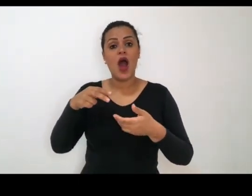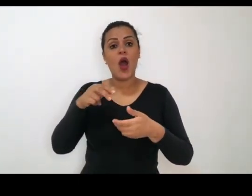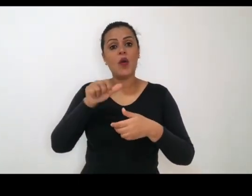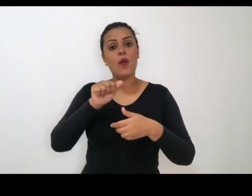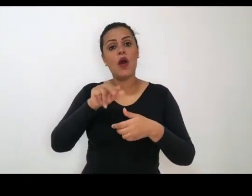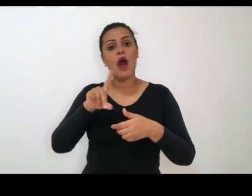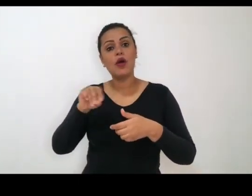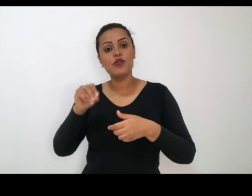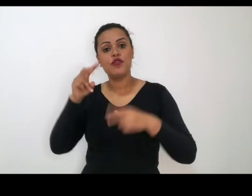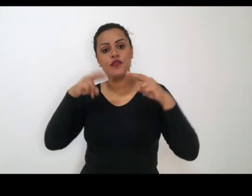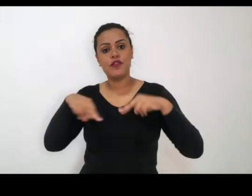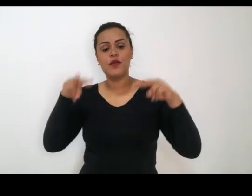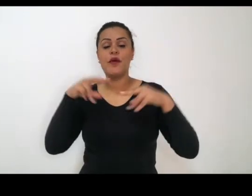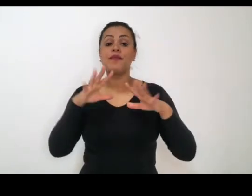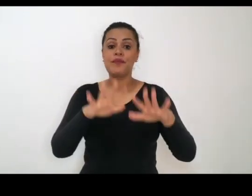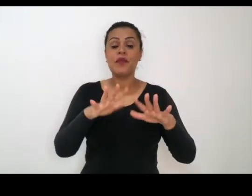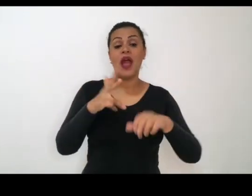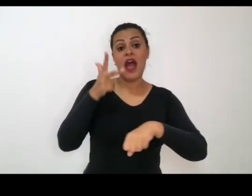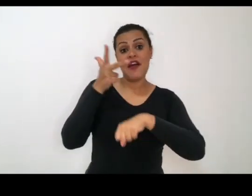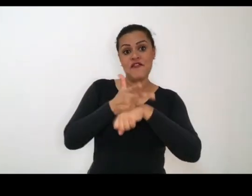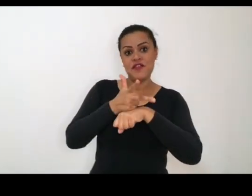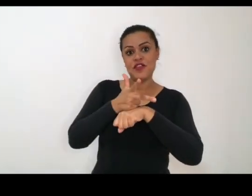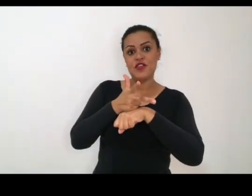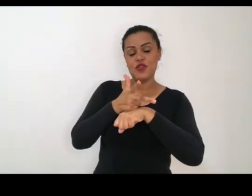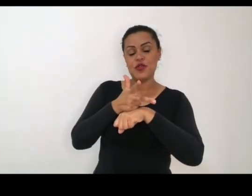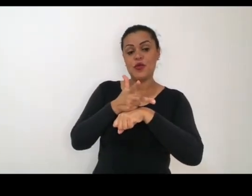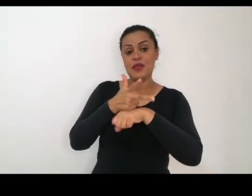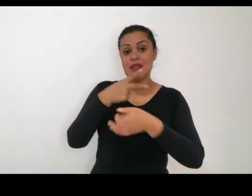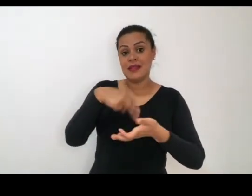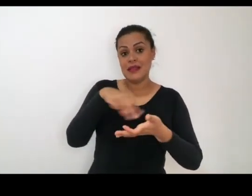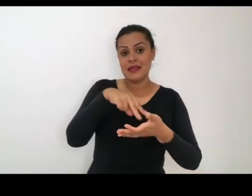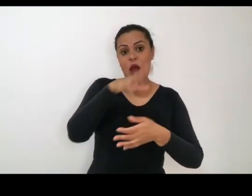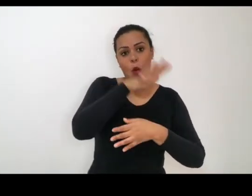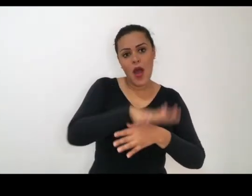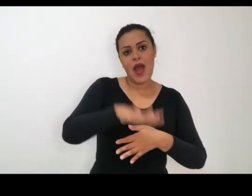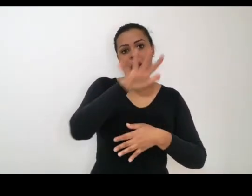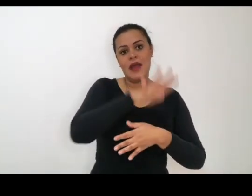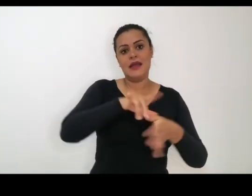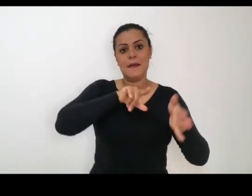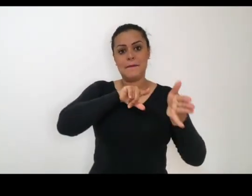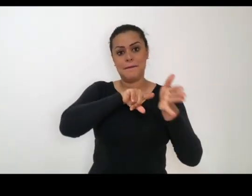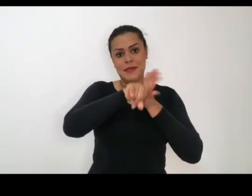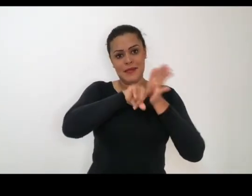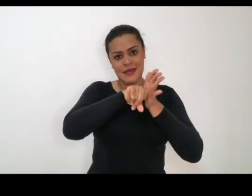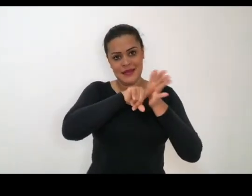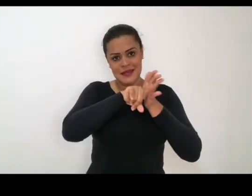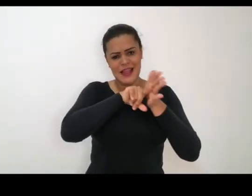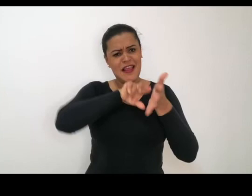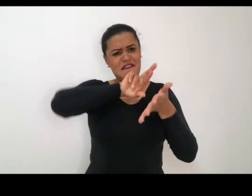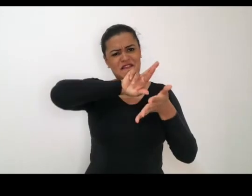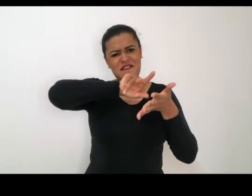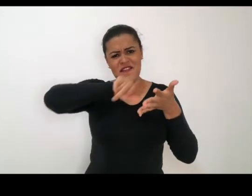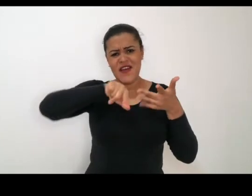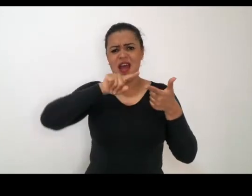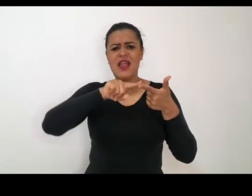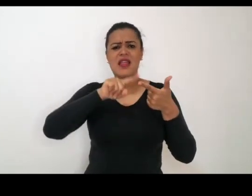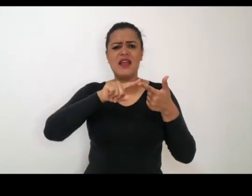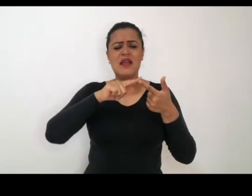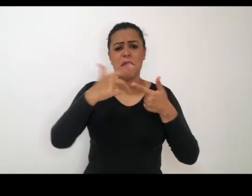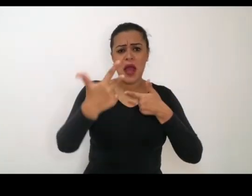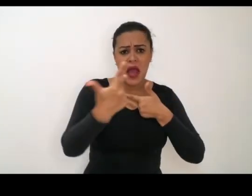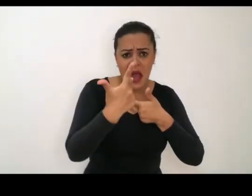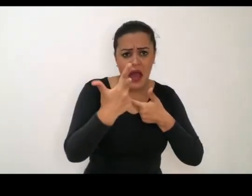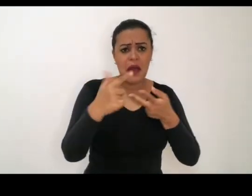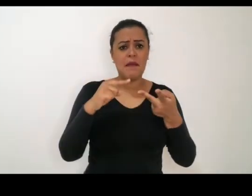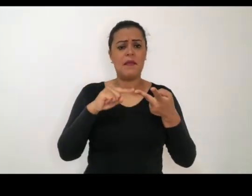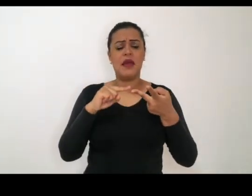pesquisa, então tem esses vários nomes, né? Dança para câmera, as várias línguas, né? Dança para